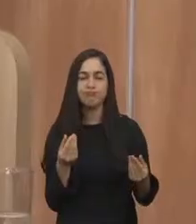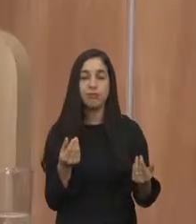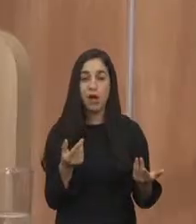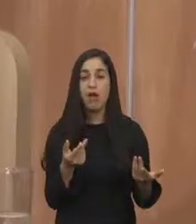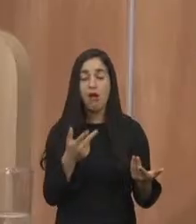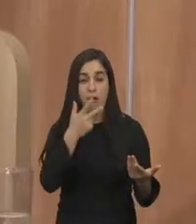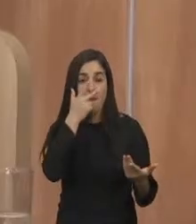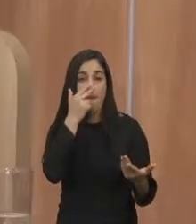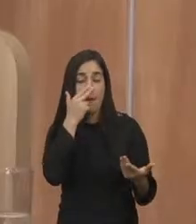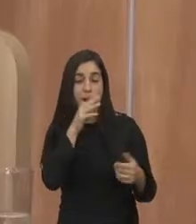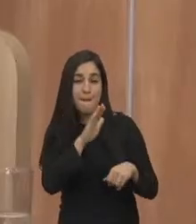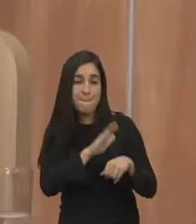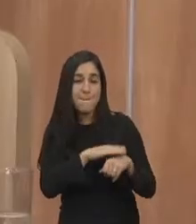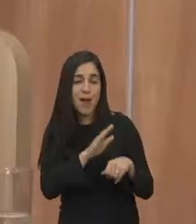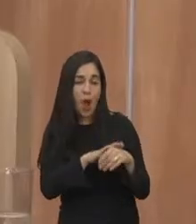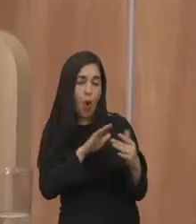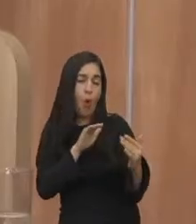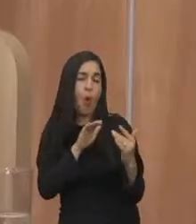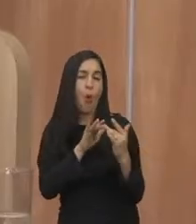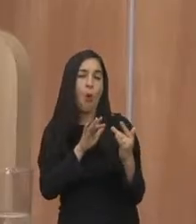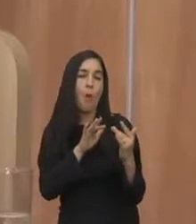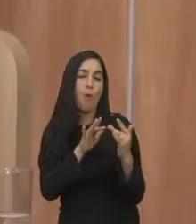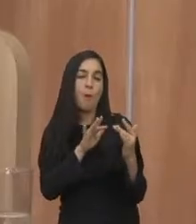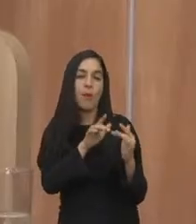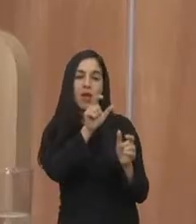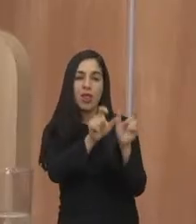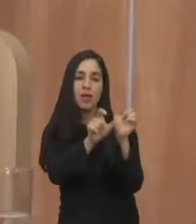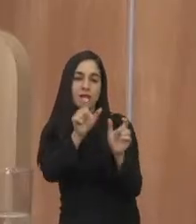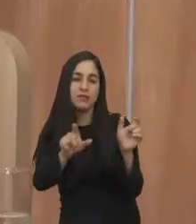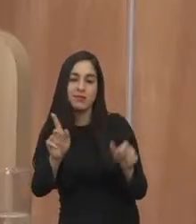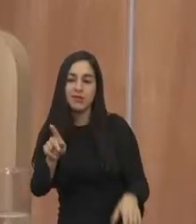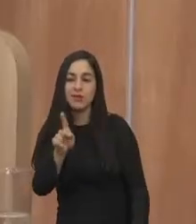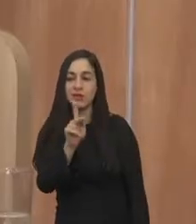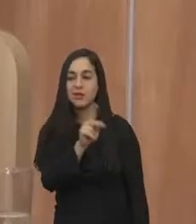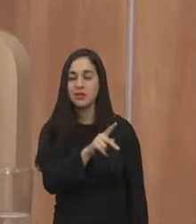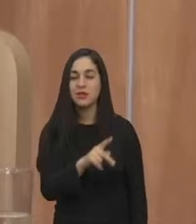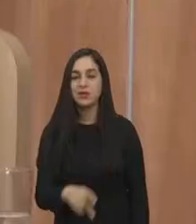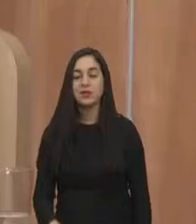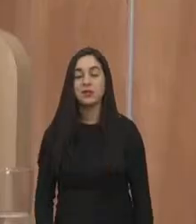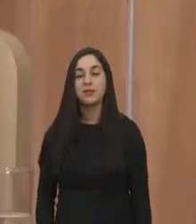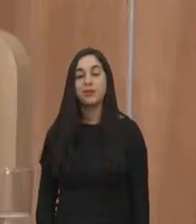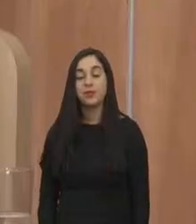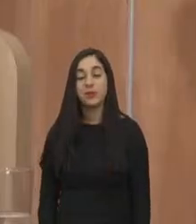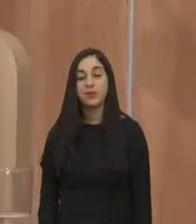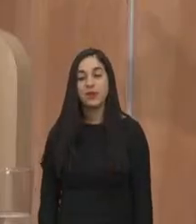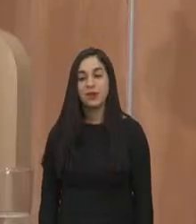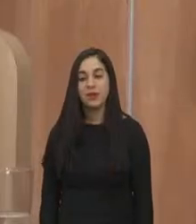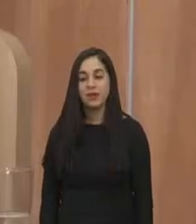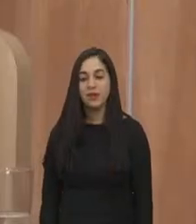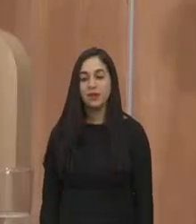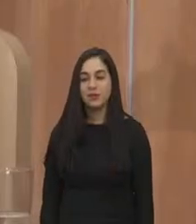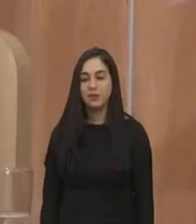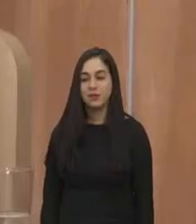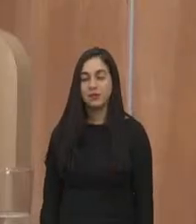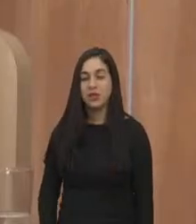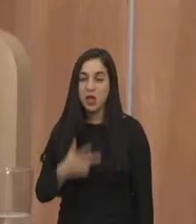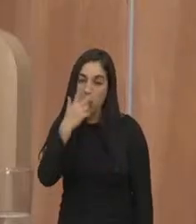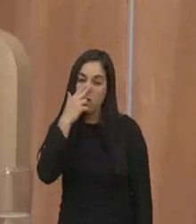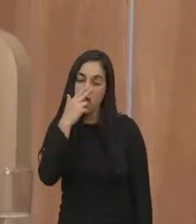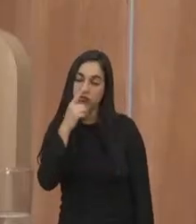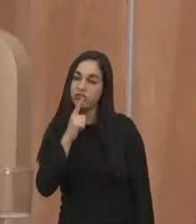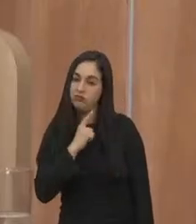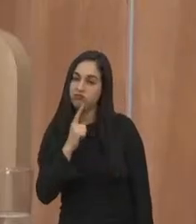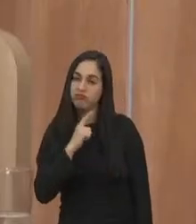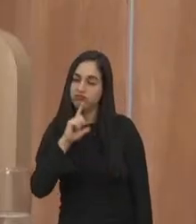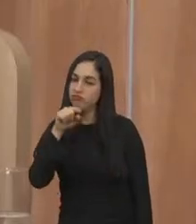dos professores que a gente tem hoje, são professores maravilhosos da área. E aí eu acho que a construção vai continuar.